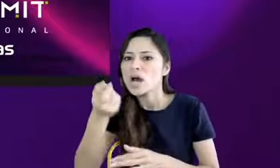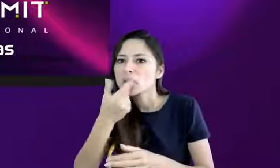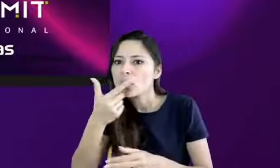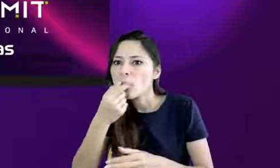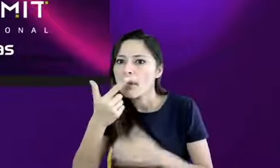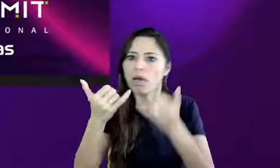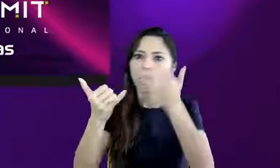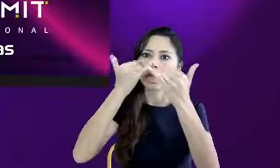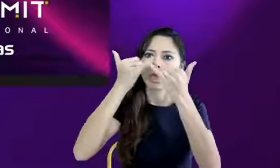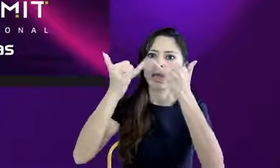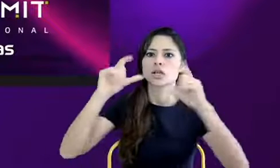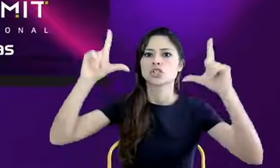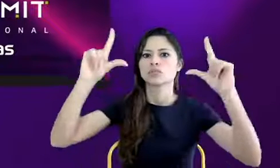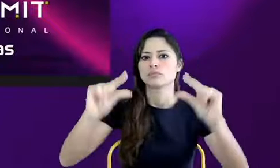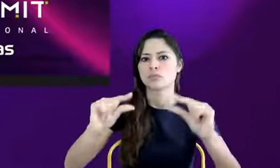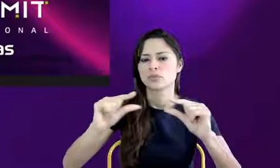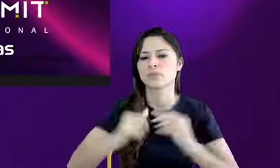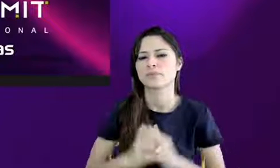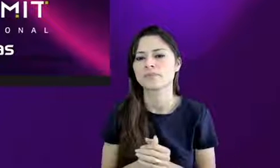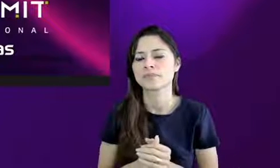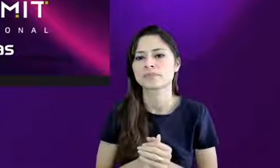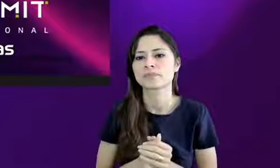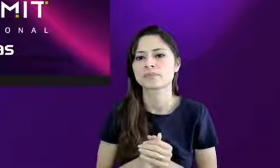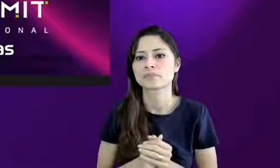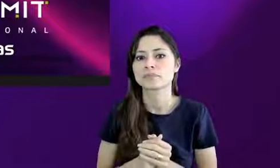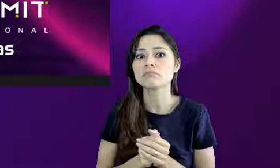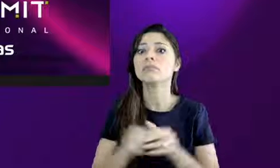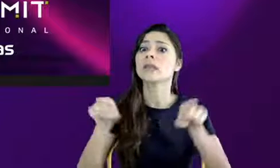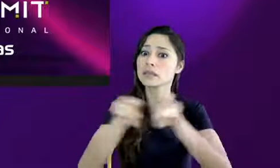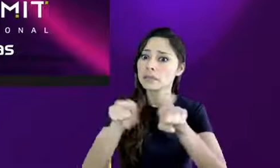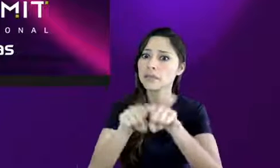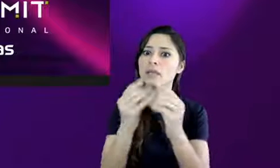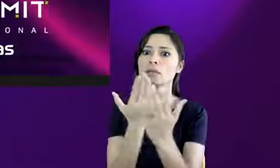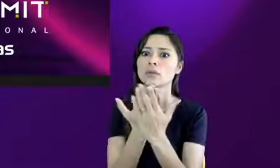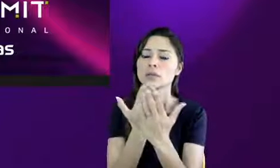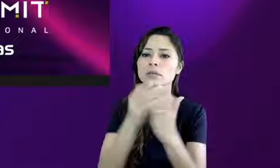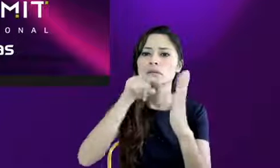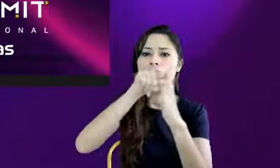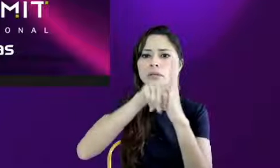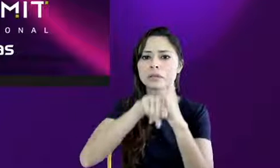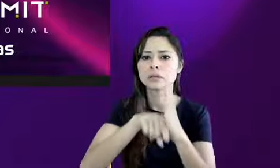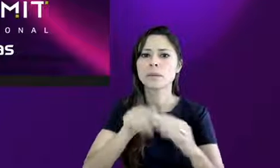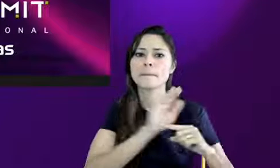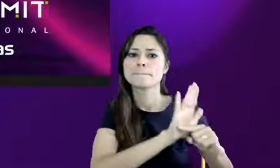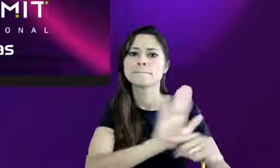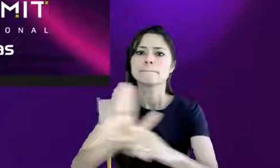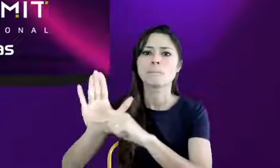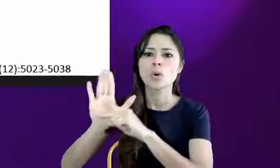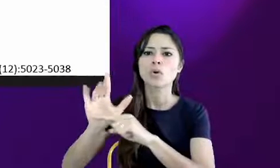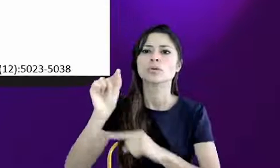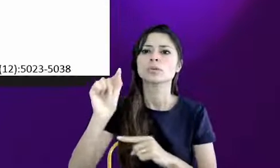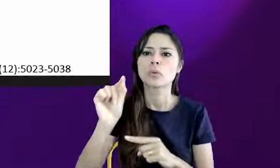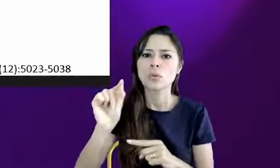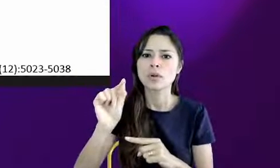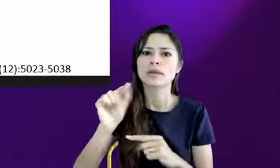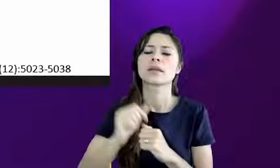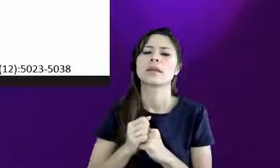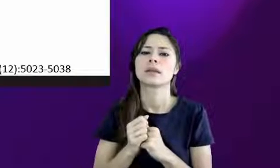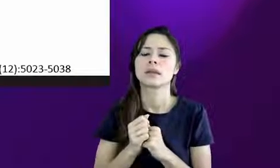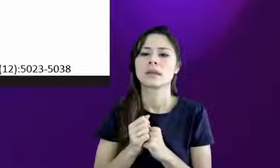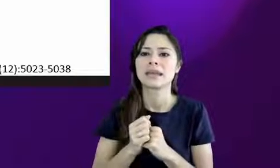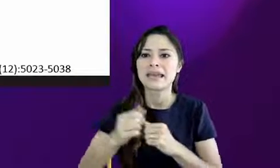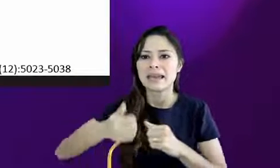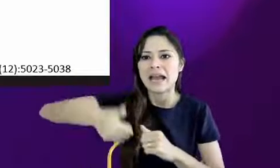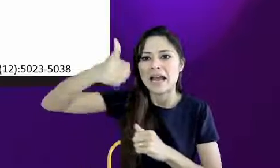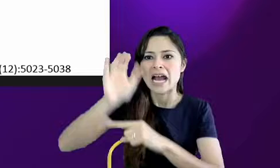em meta-análise, e existem baixos índices de infecções sérias e nenhuma neoplasia associada ao vedolizumab ou ustekinumab.